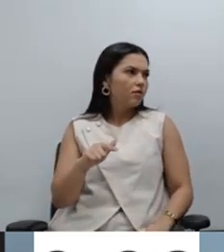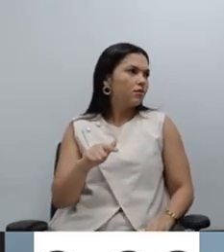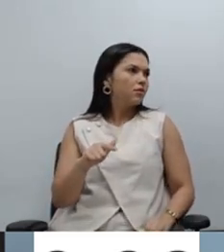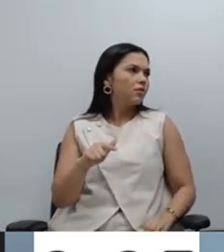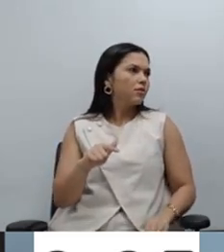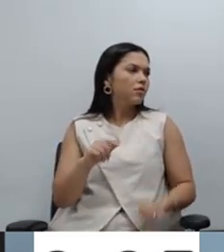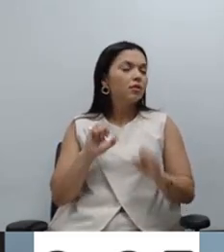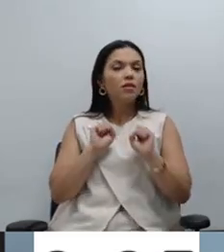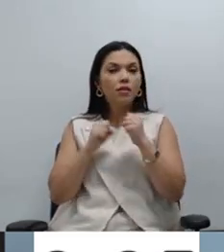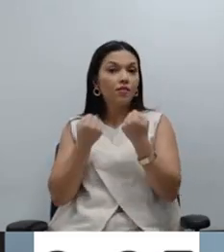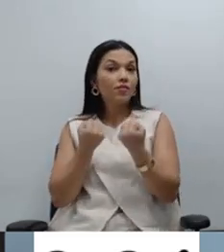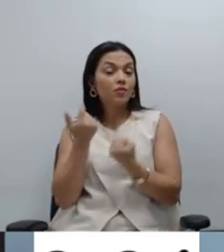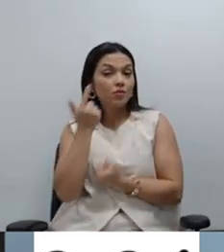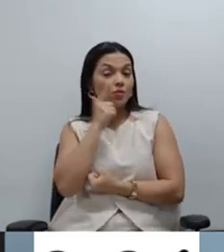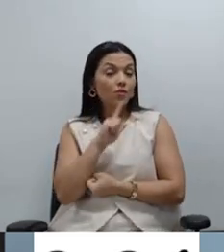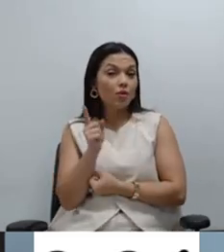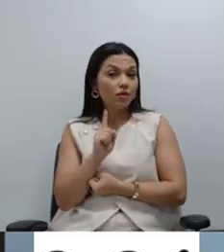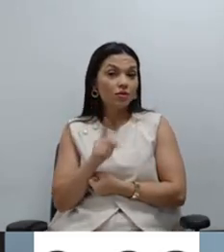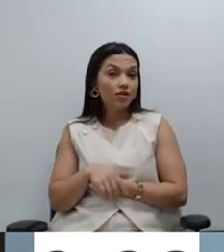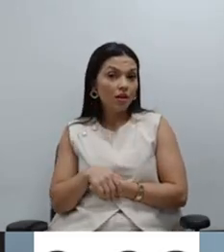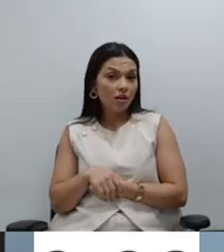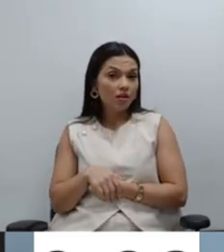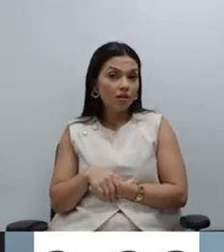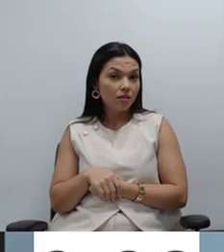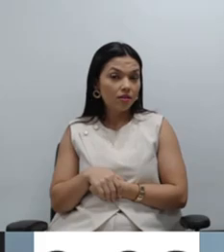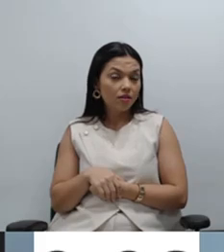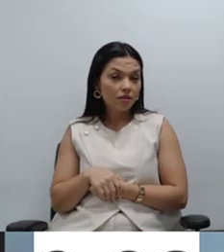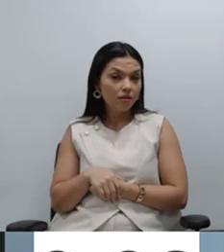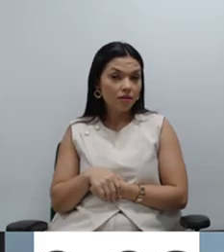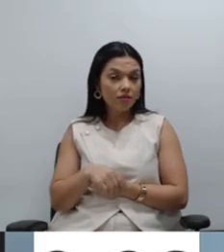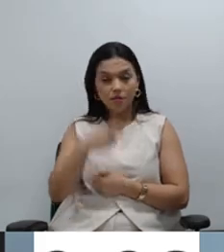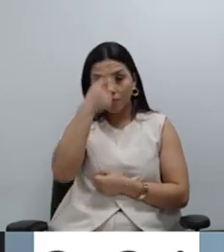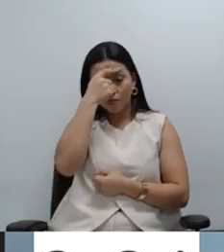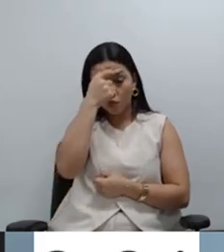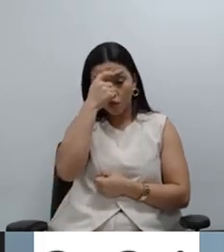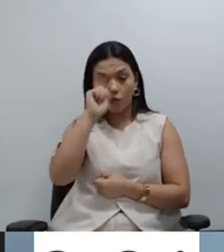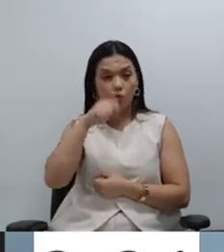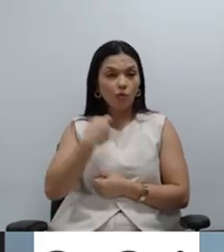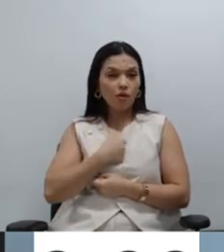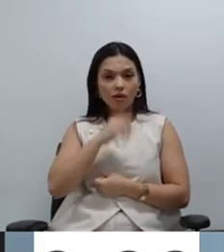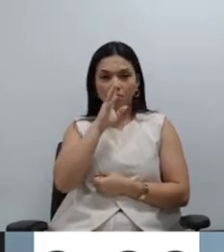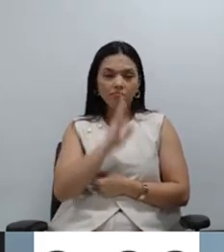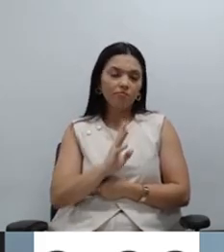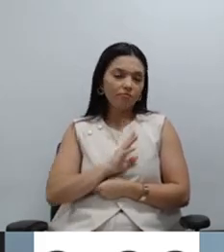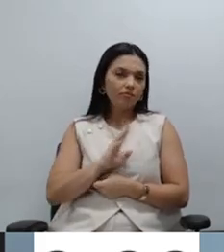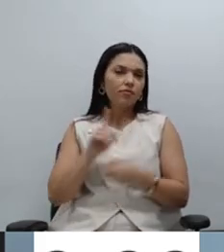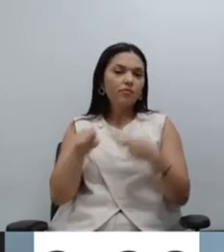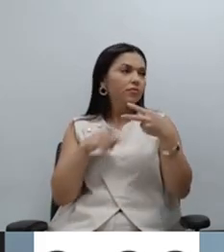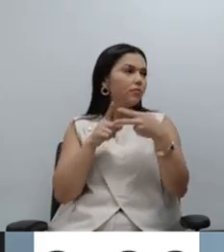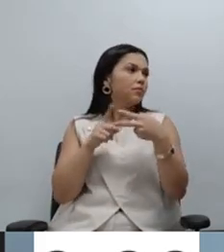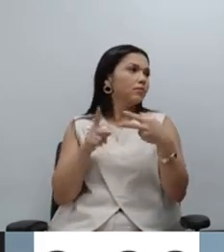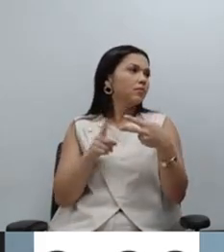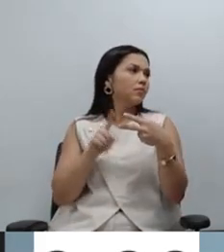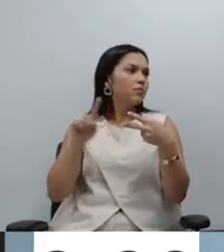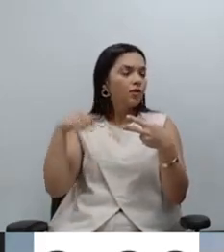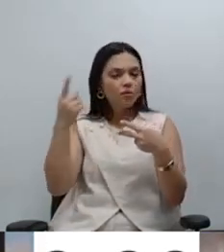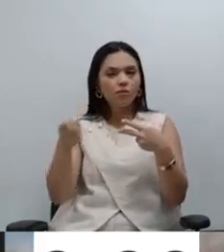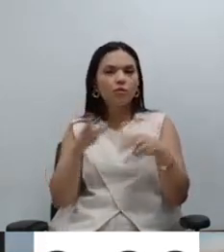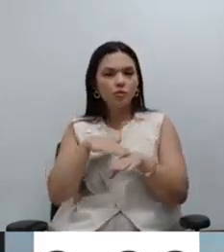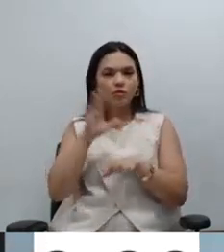a defesa, né, da sua moral, entendeu? Esses são alguns pontos, tá? Na próxima vez eu passo mais detalhes. Muito